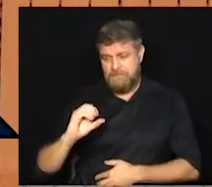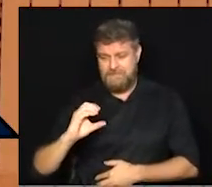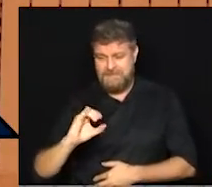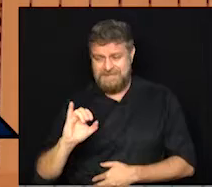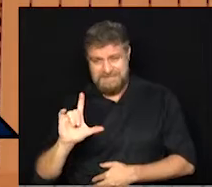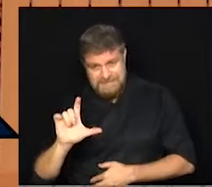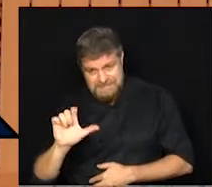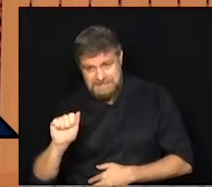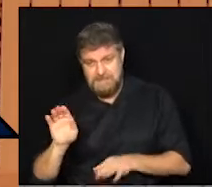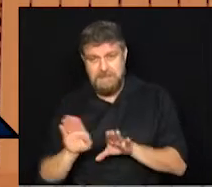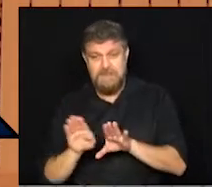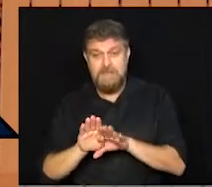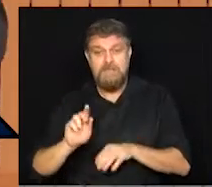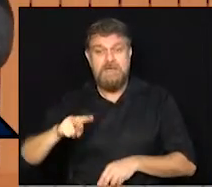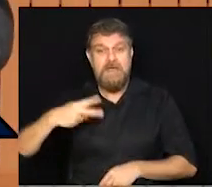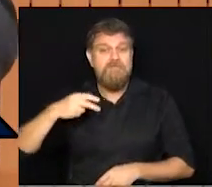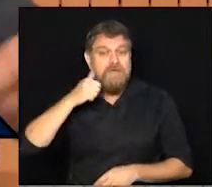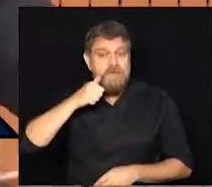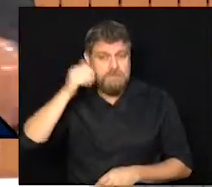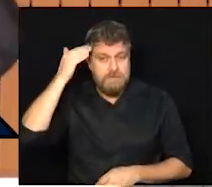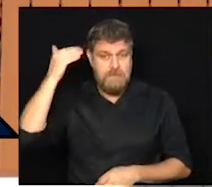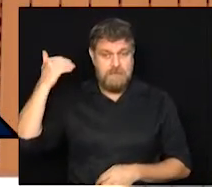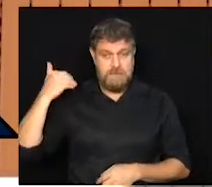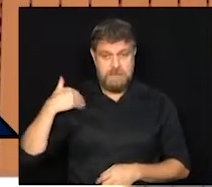todos estão aqui presentes.